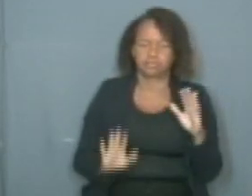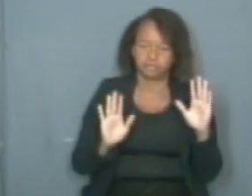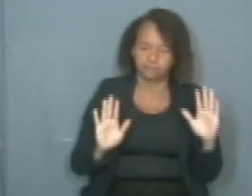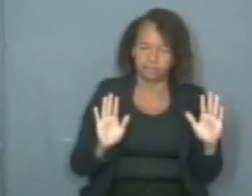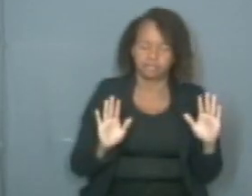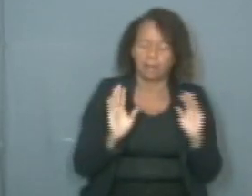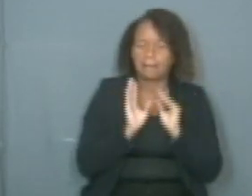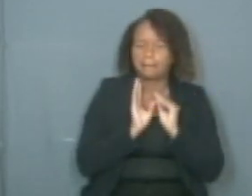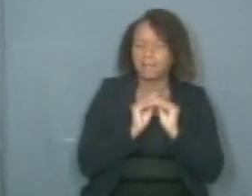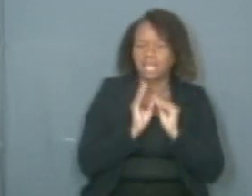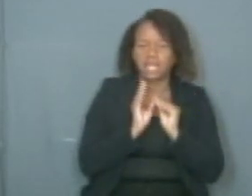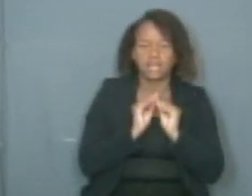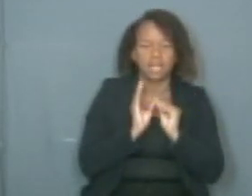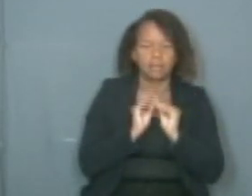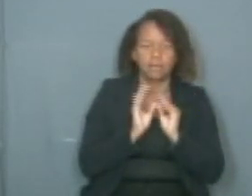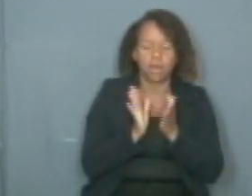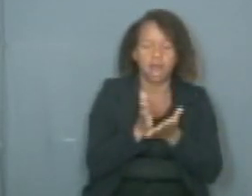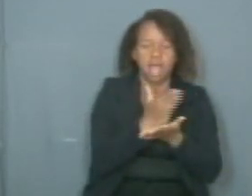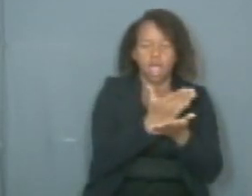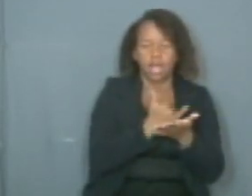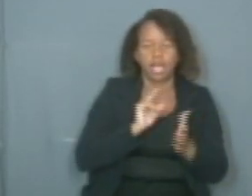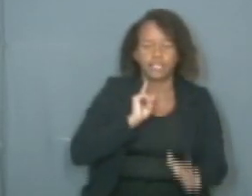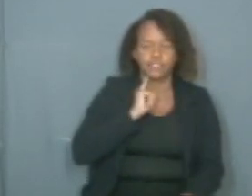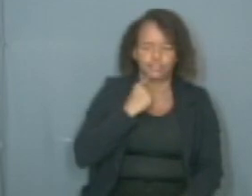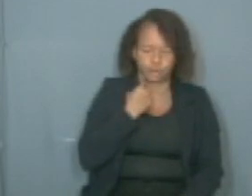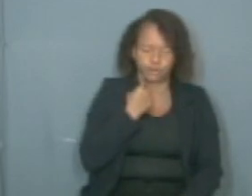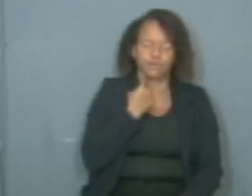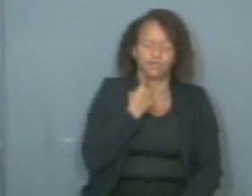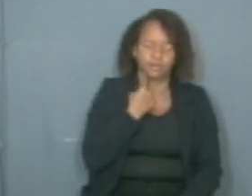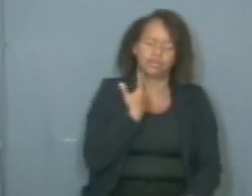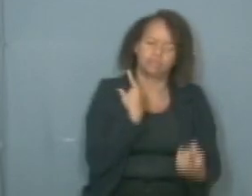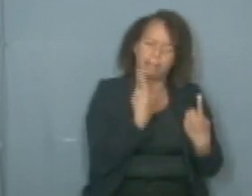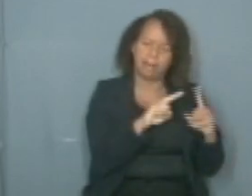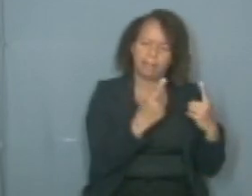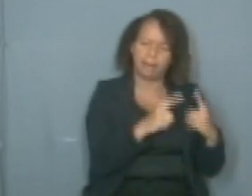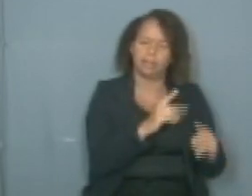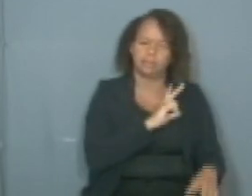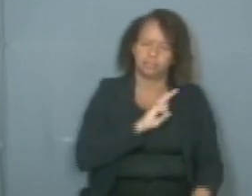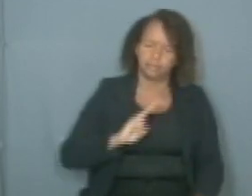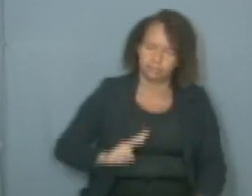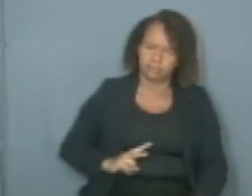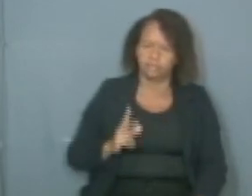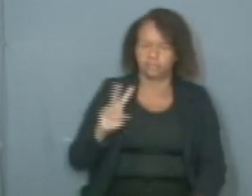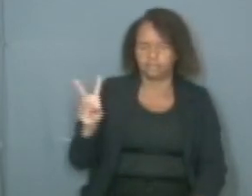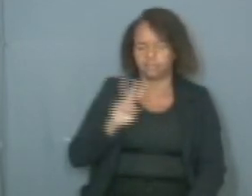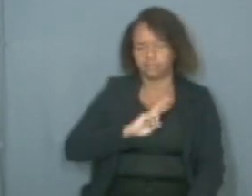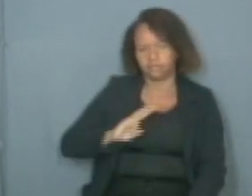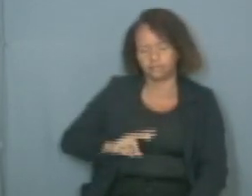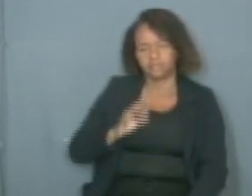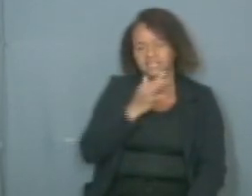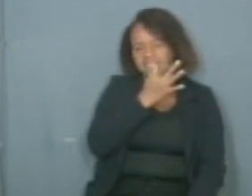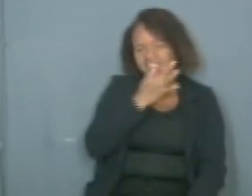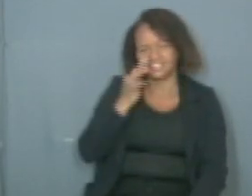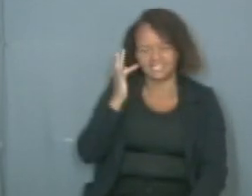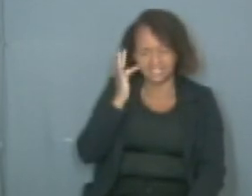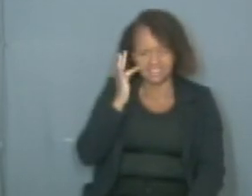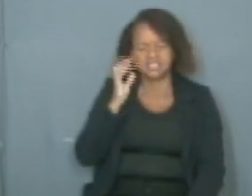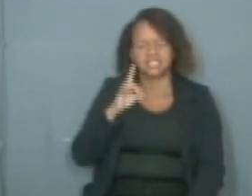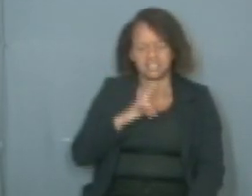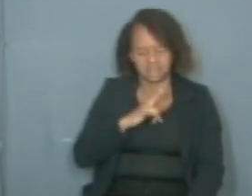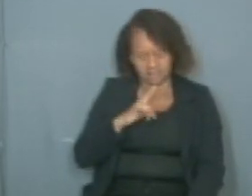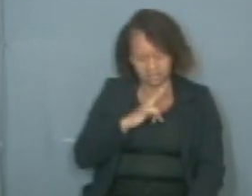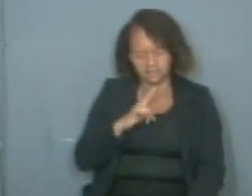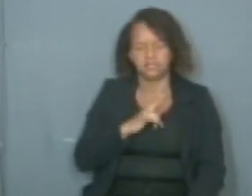é o mínimo para se fazer recolher lixo. E nós acabamos de denunciar aqui, o meu mandato e o mandato do vereador Felipe Alecrim, que